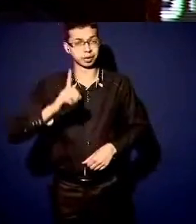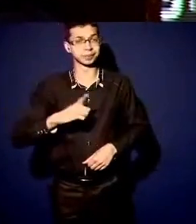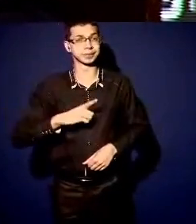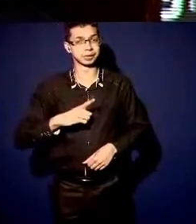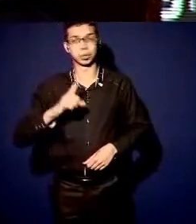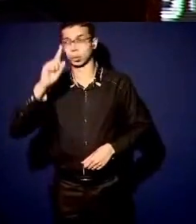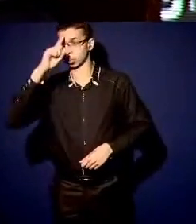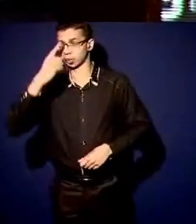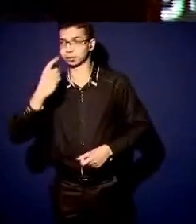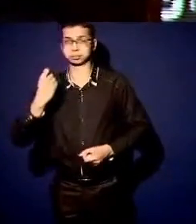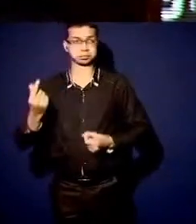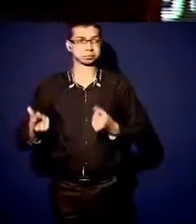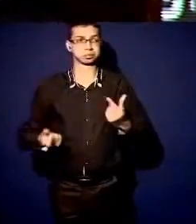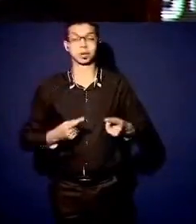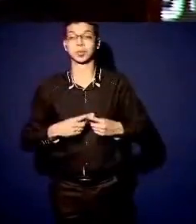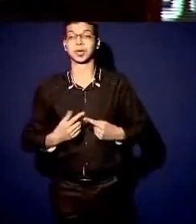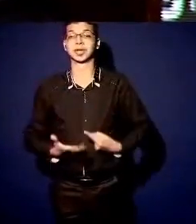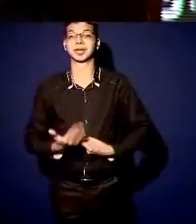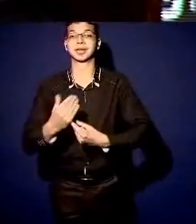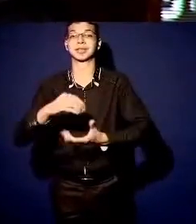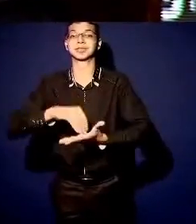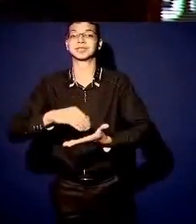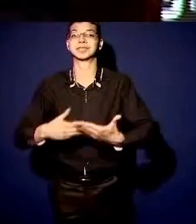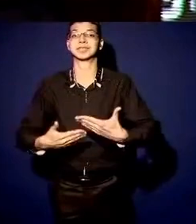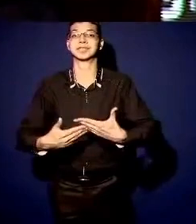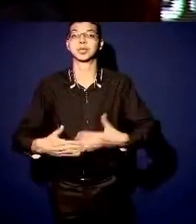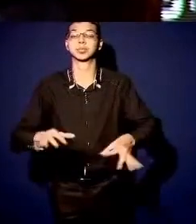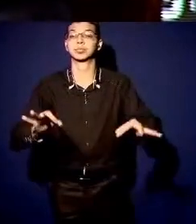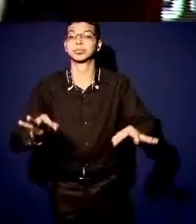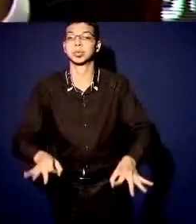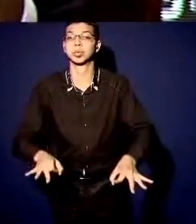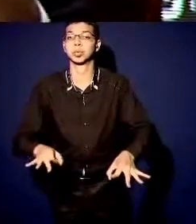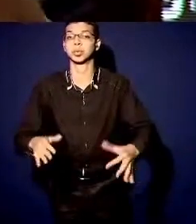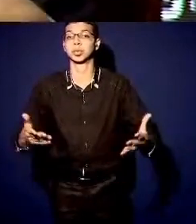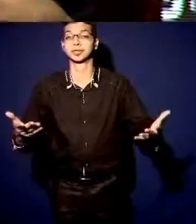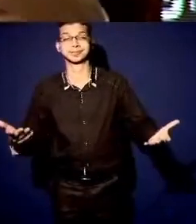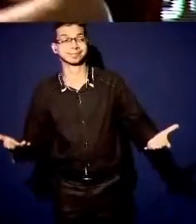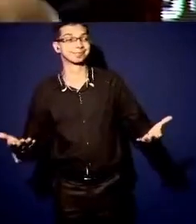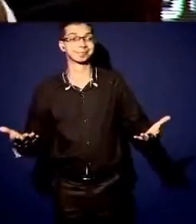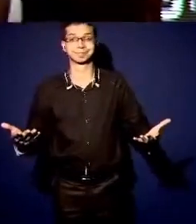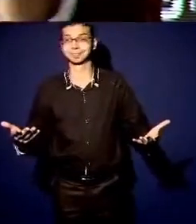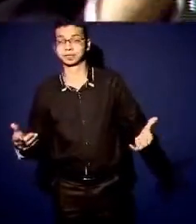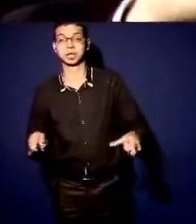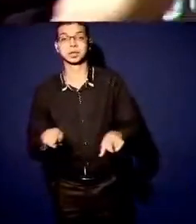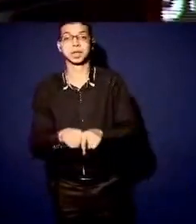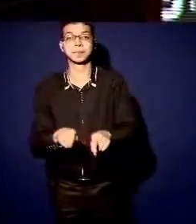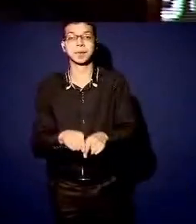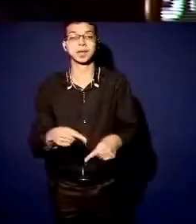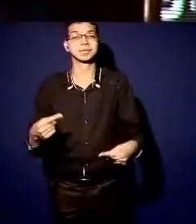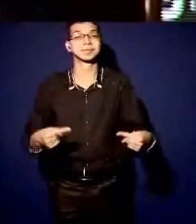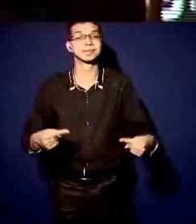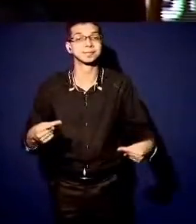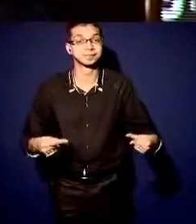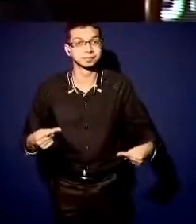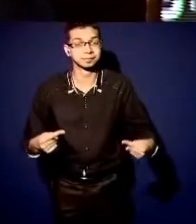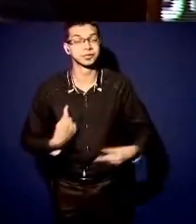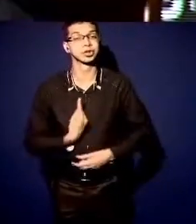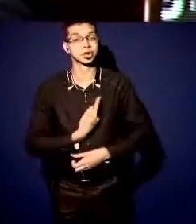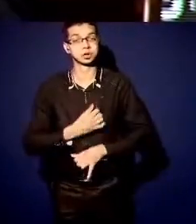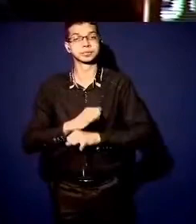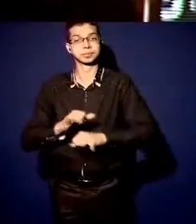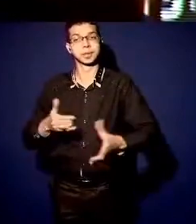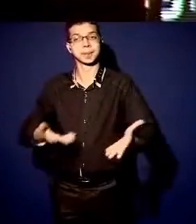derivadas da tecnologia Você tem certeza derivadas de uma disfuncionalidade da política como nós tratamos aqui